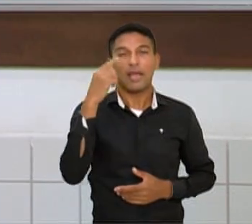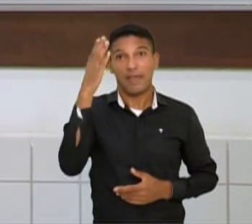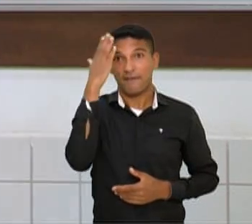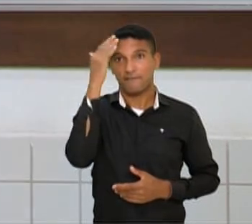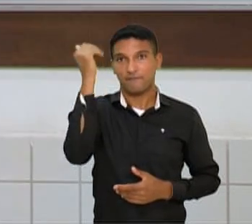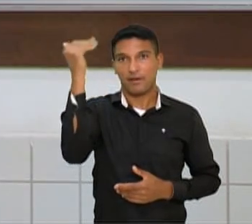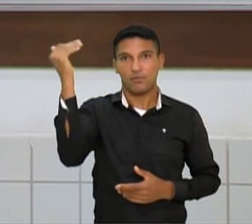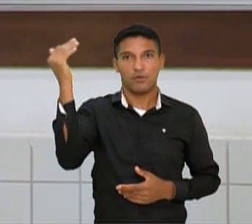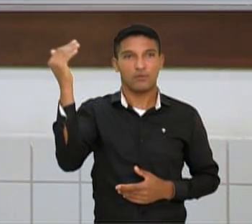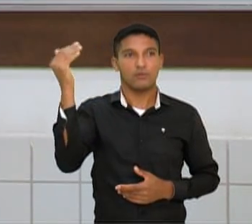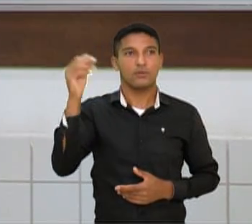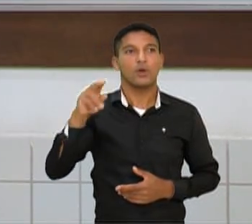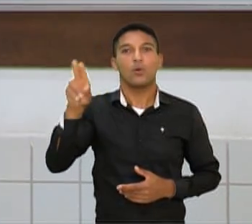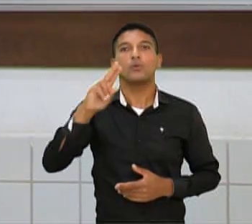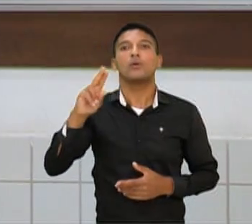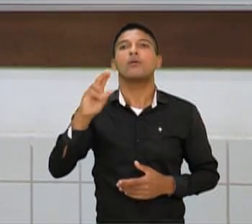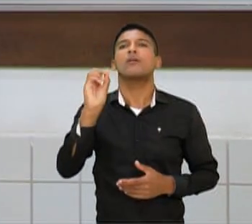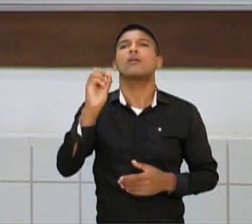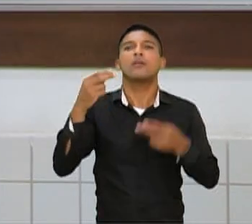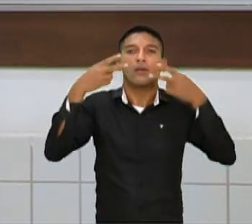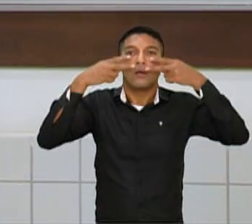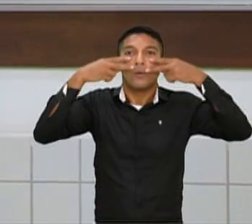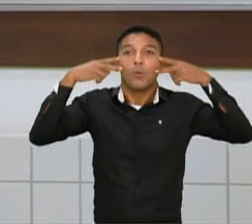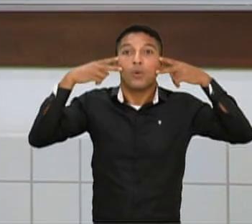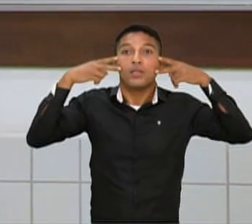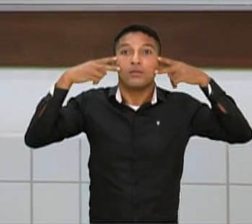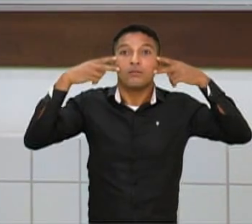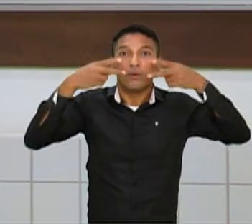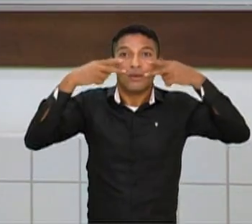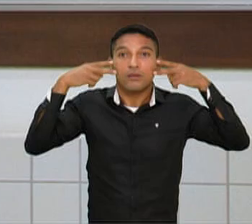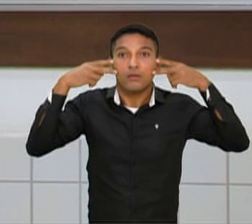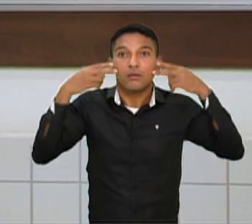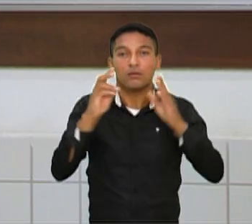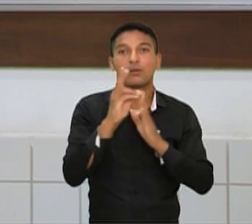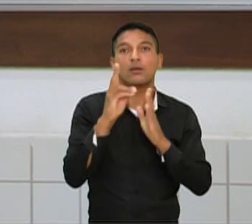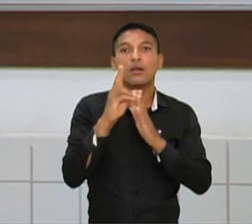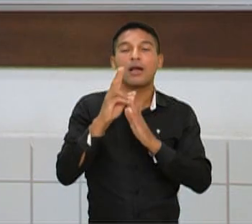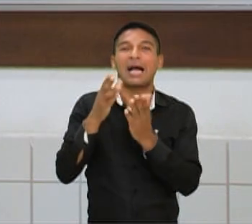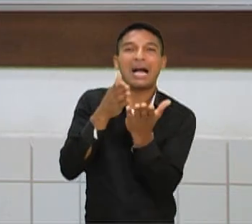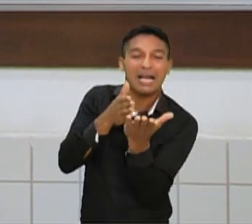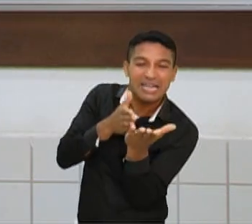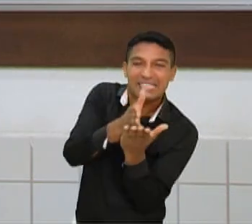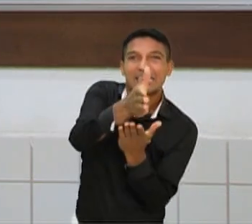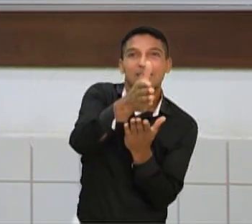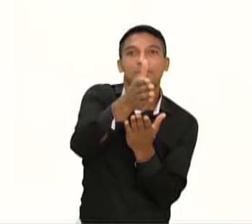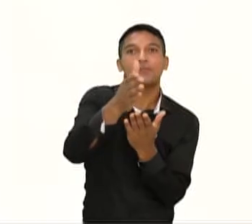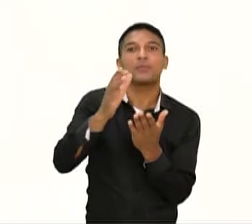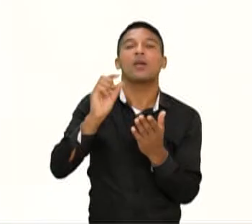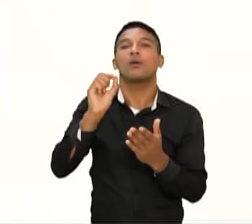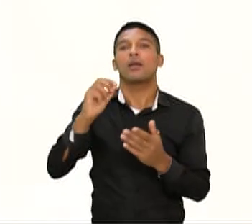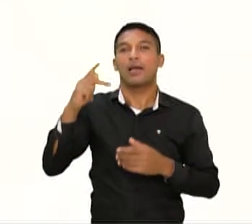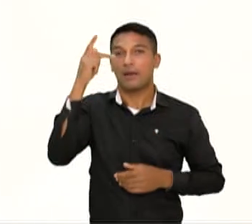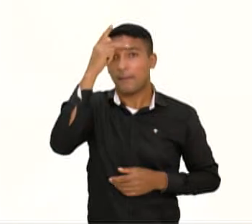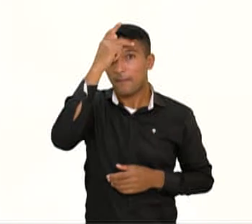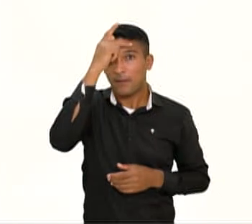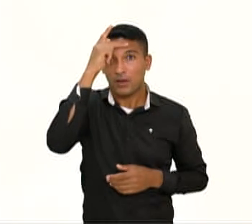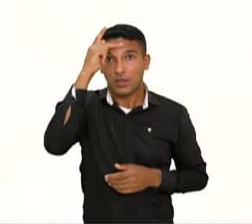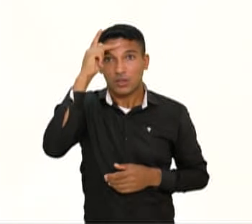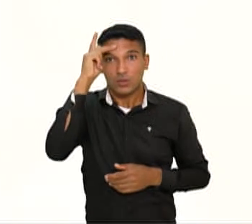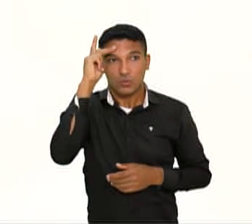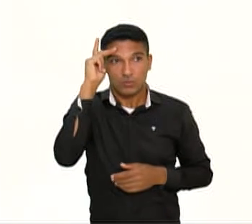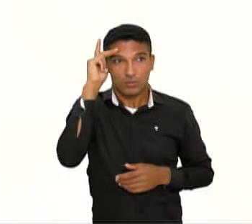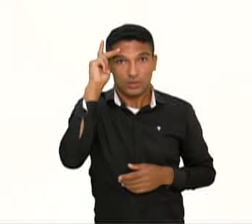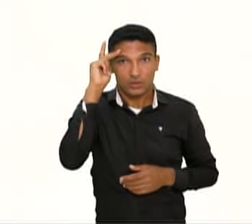pelo nosso grupamento indígena, que fazia com que houvesse uma transferência de pessoas ao longo de todo o